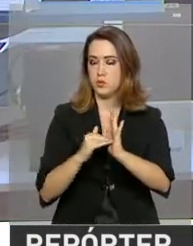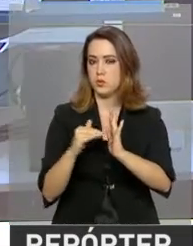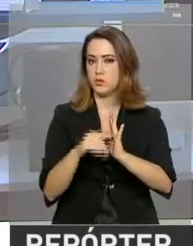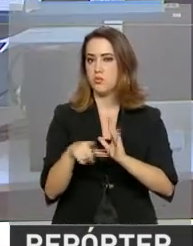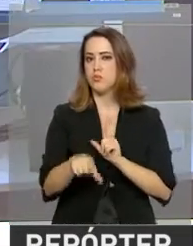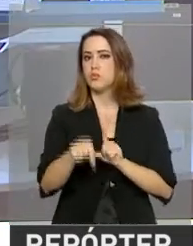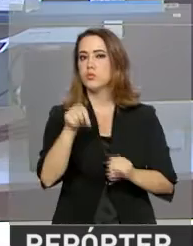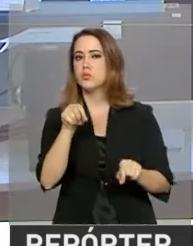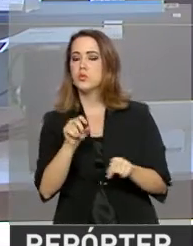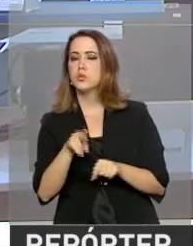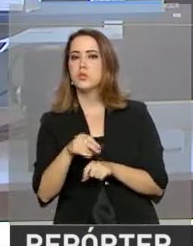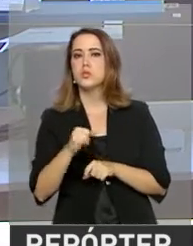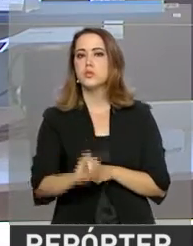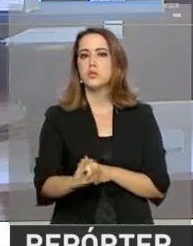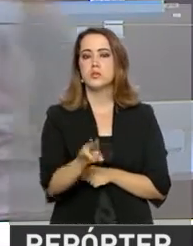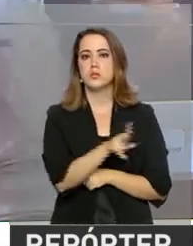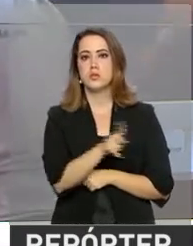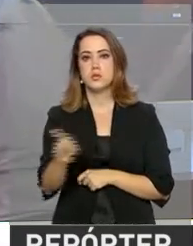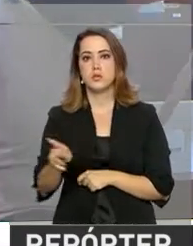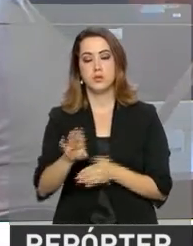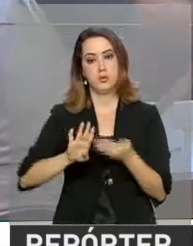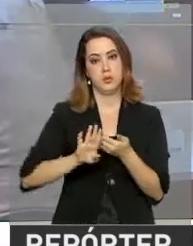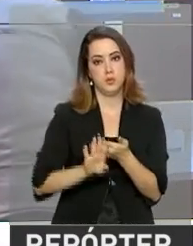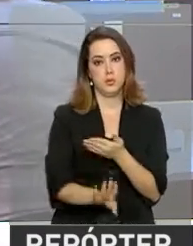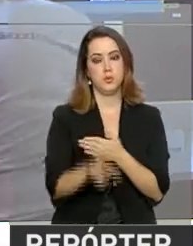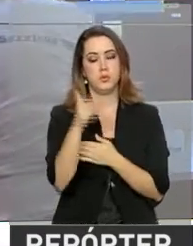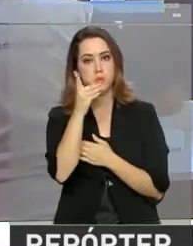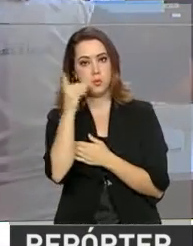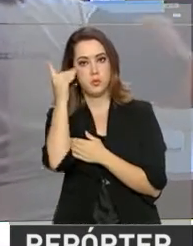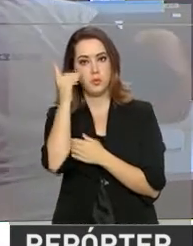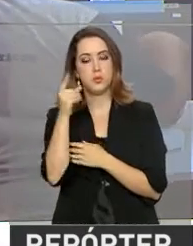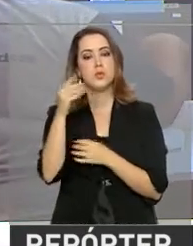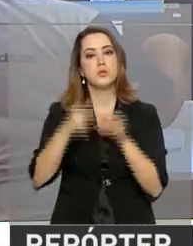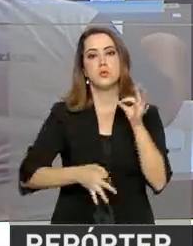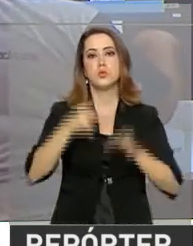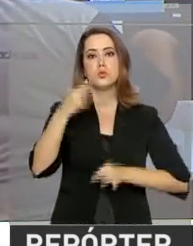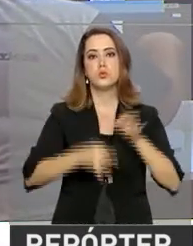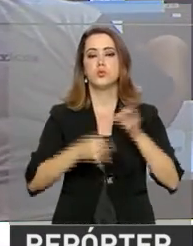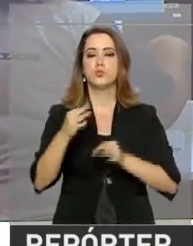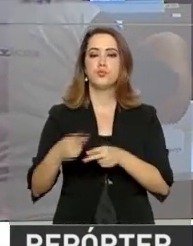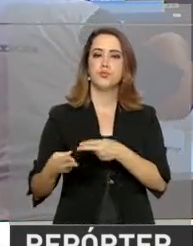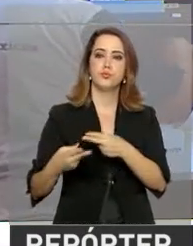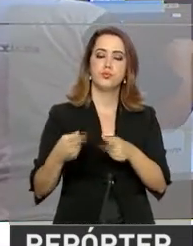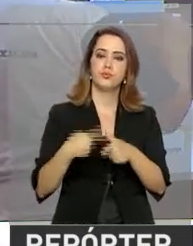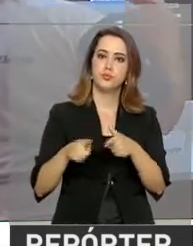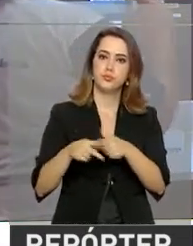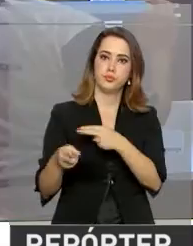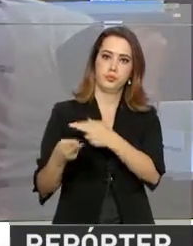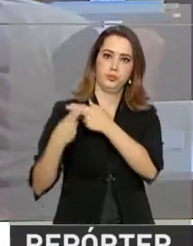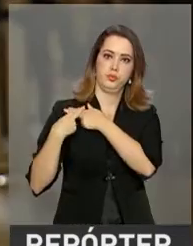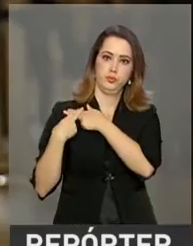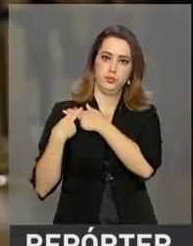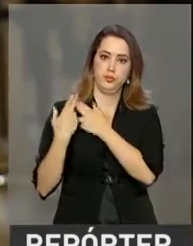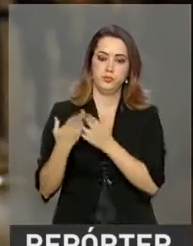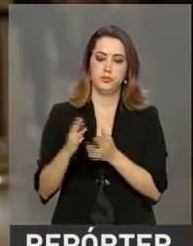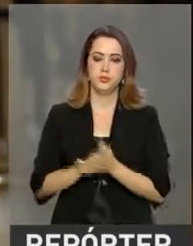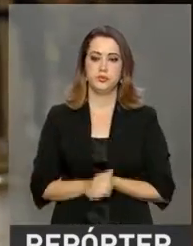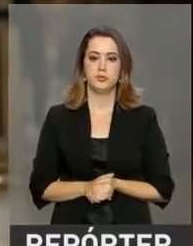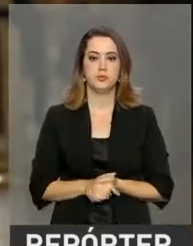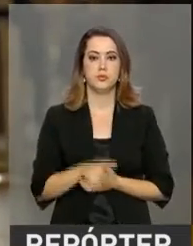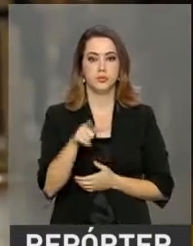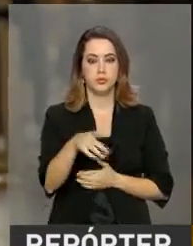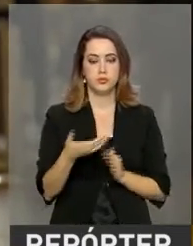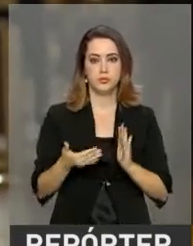rousseff deverá ser julgada por crime de responsabilidade esta é a segunda fase do processo de impedimento o